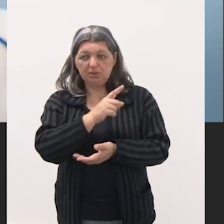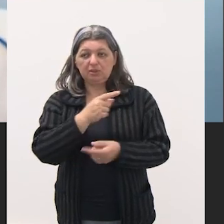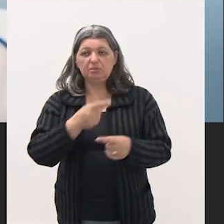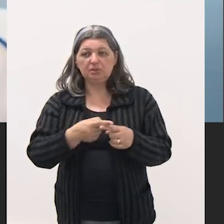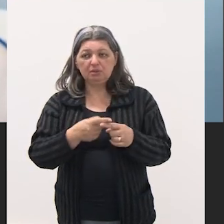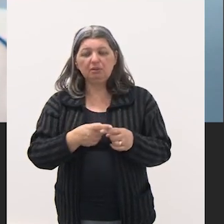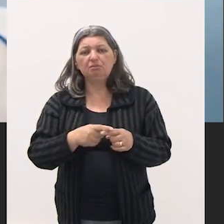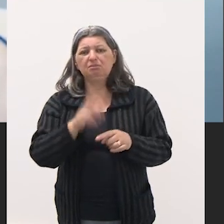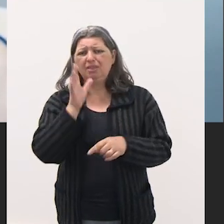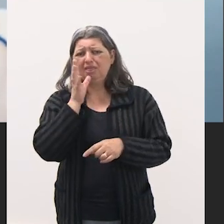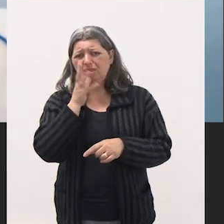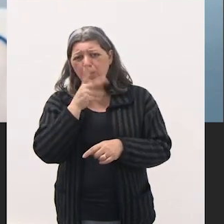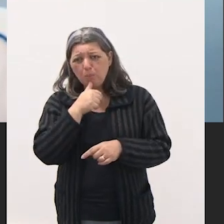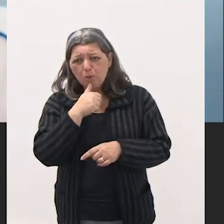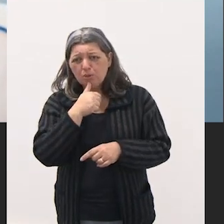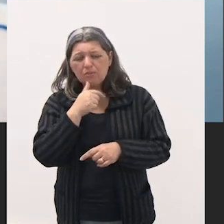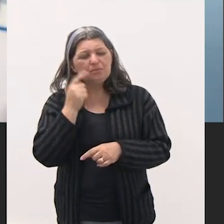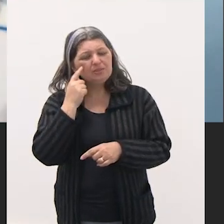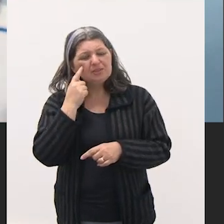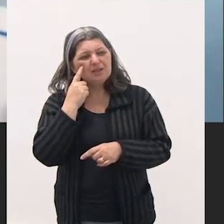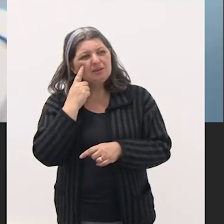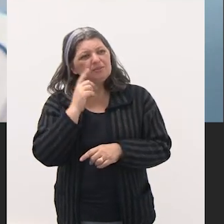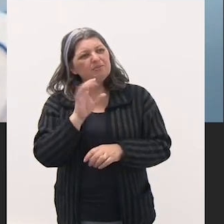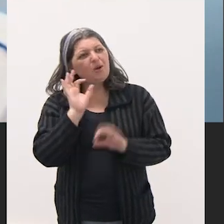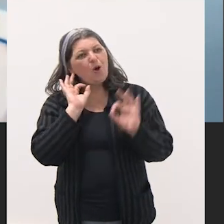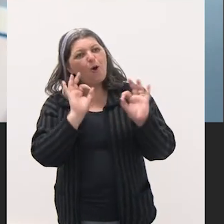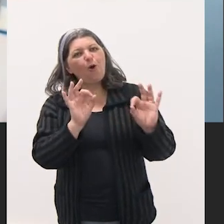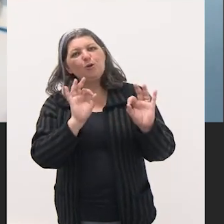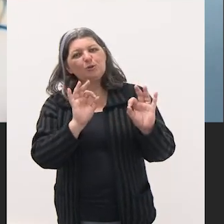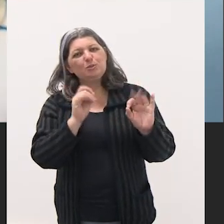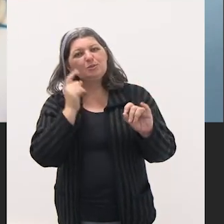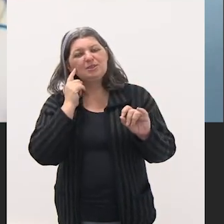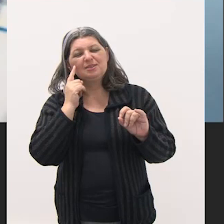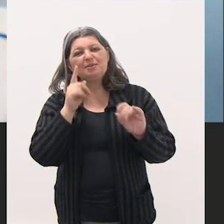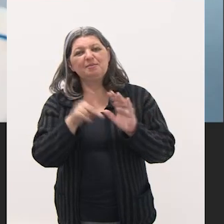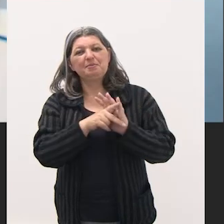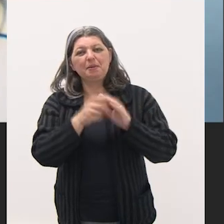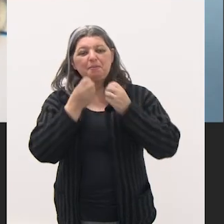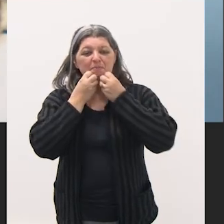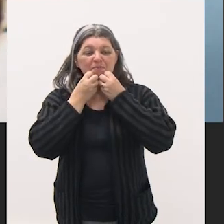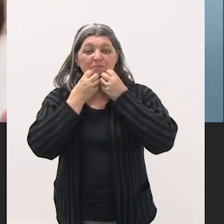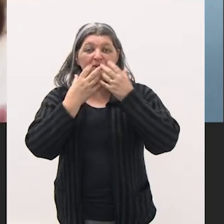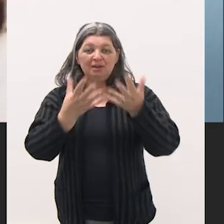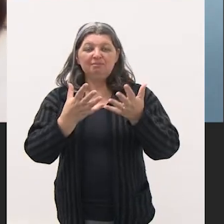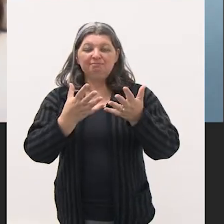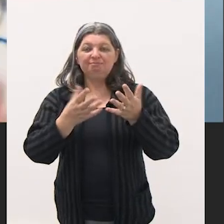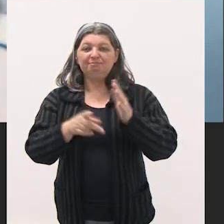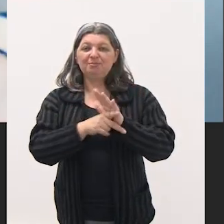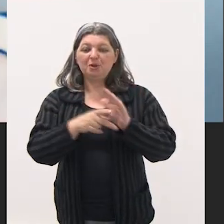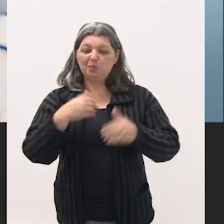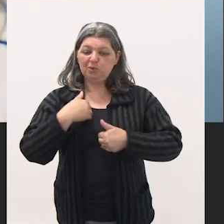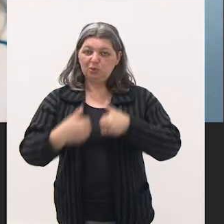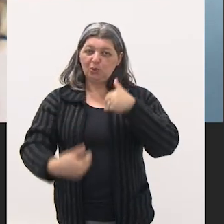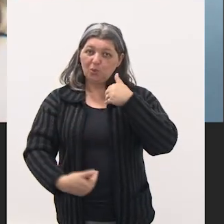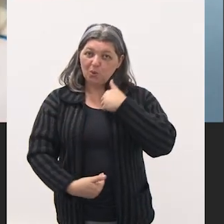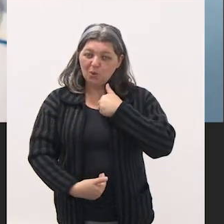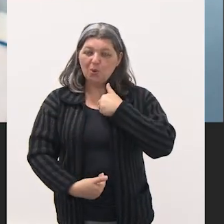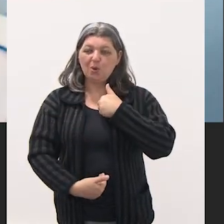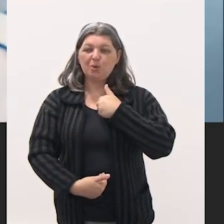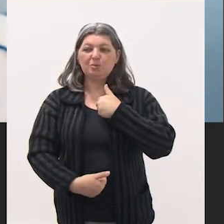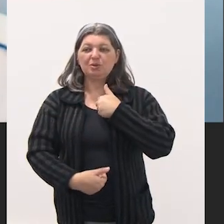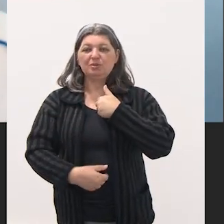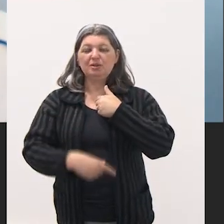ser articulado, esse ótimo saiu com o corpo, saiu com o braço, saiu com a cadeira, saiu com